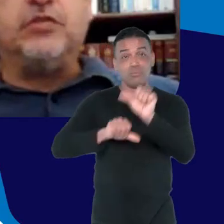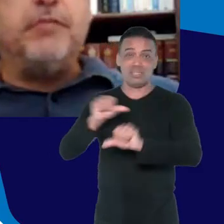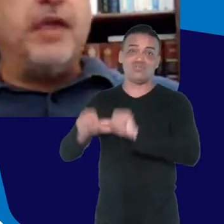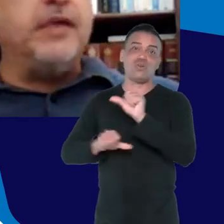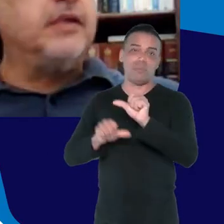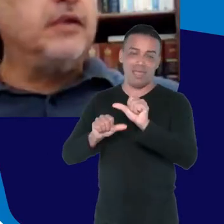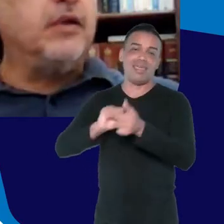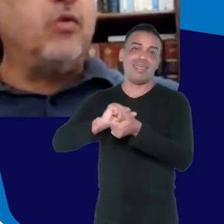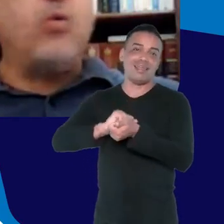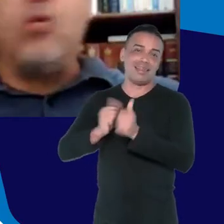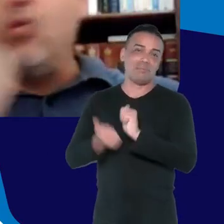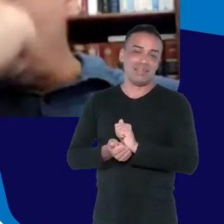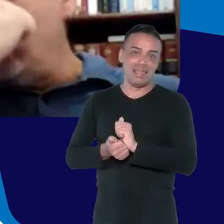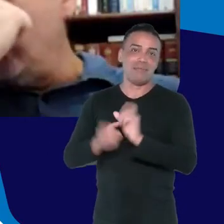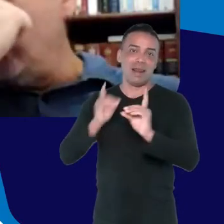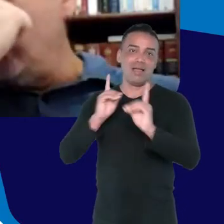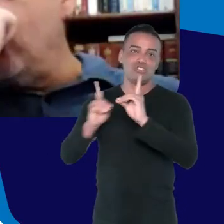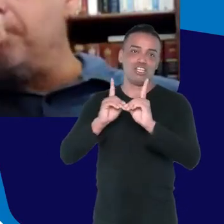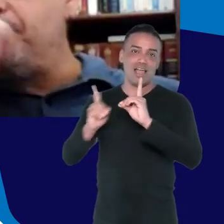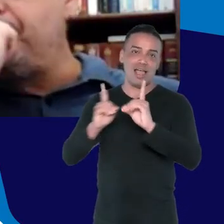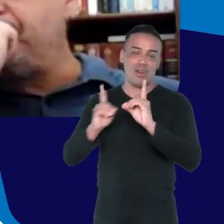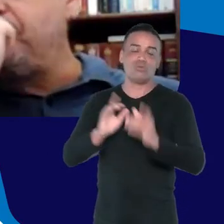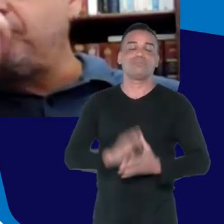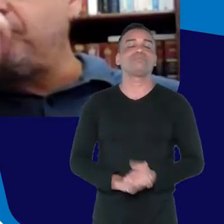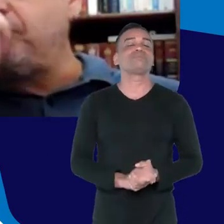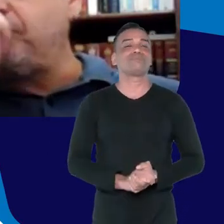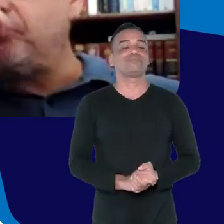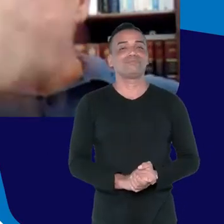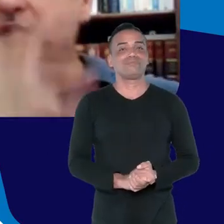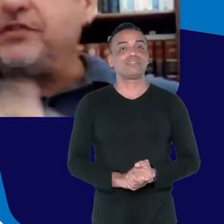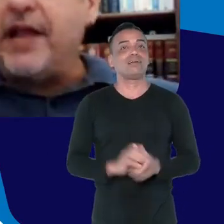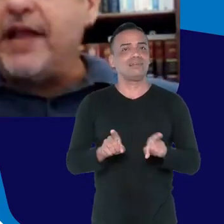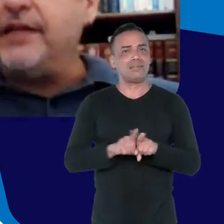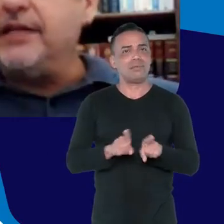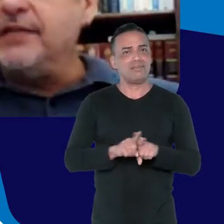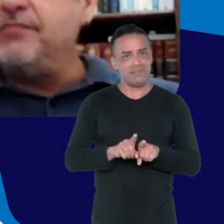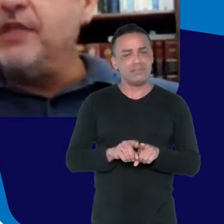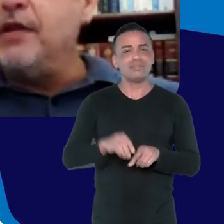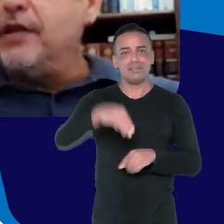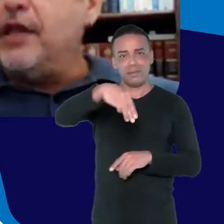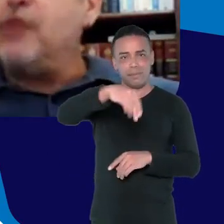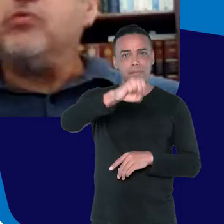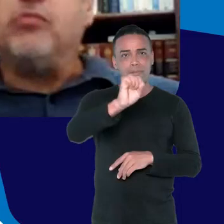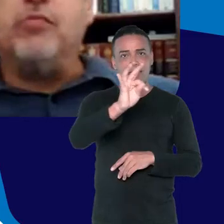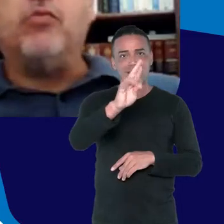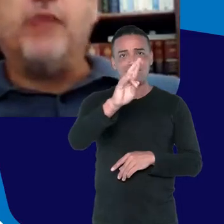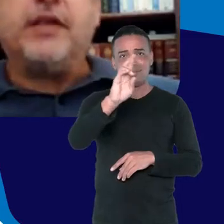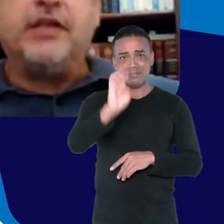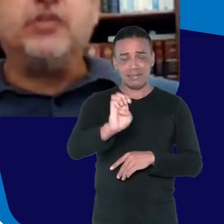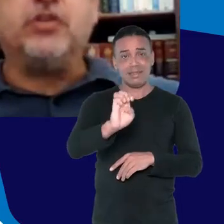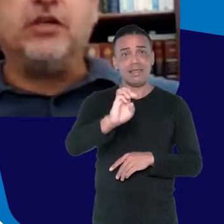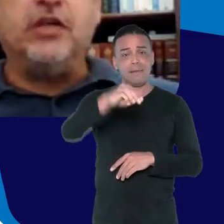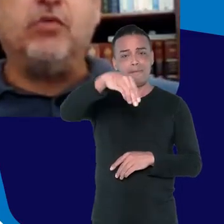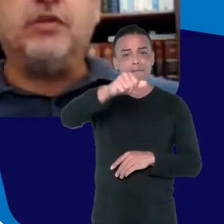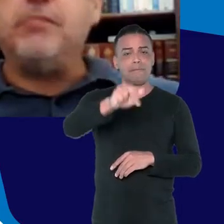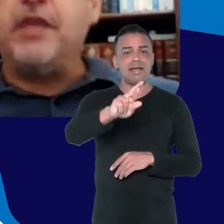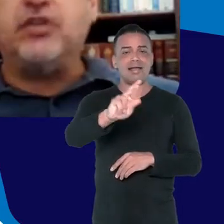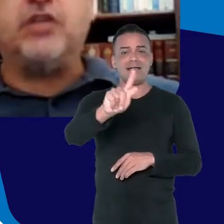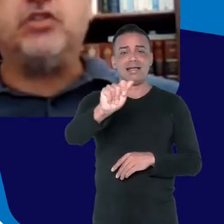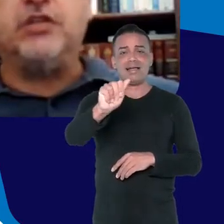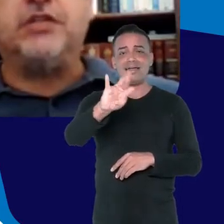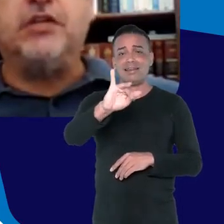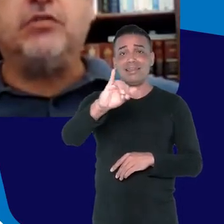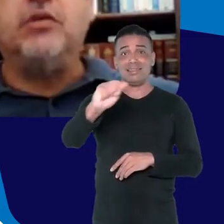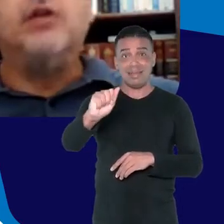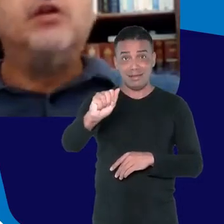isso também com o Mestre Margarida, que era uma crítica que eu também